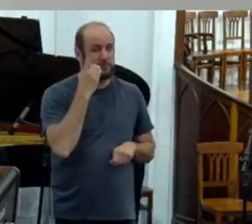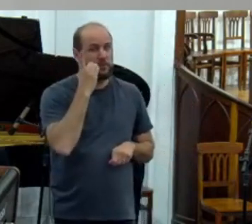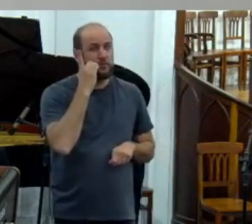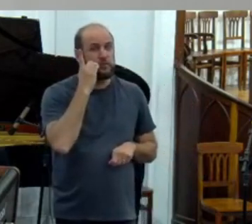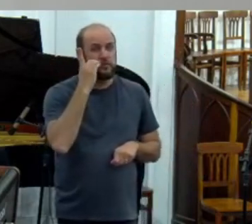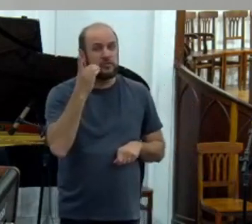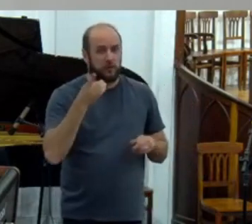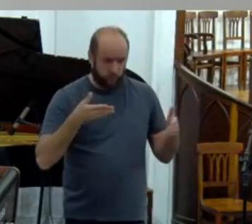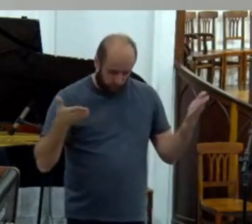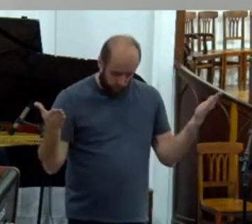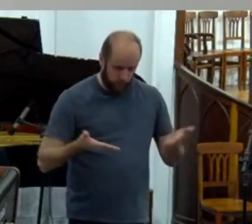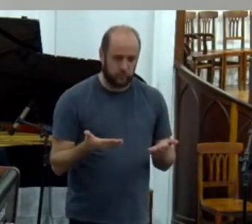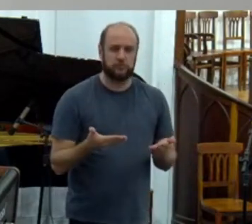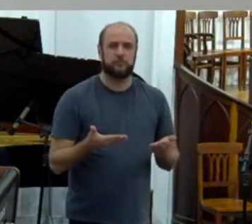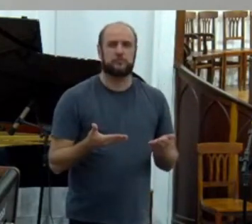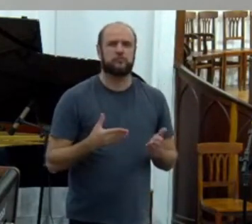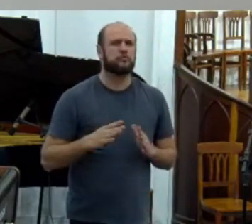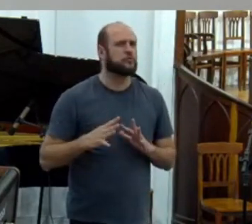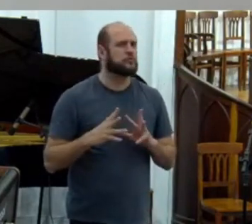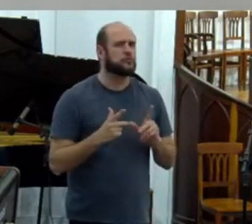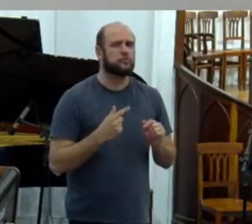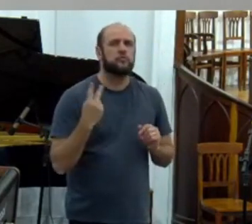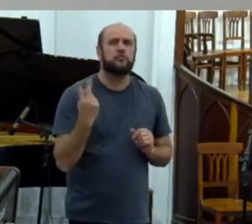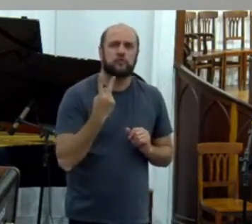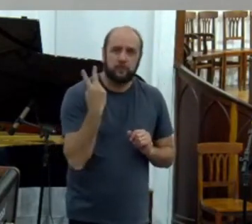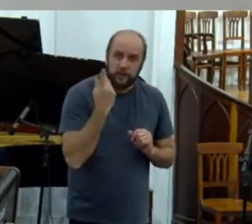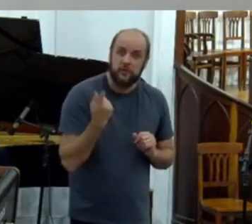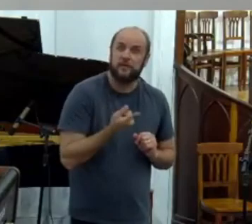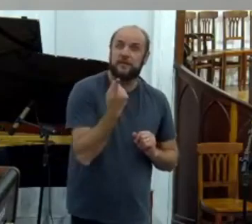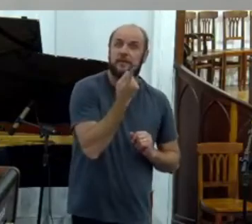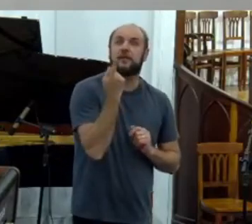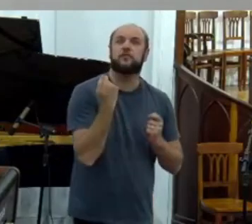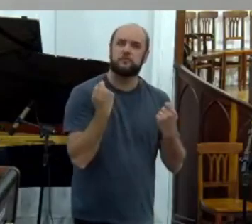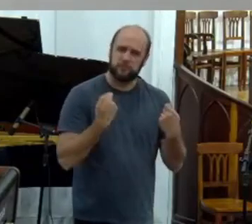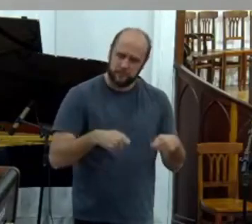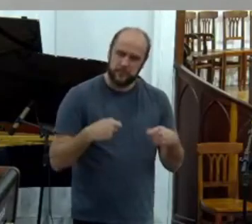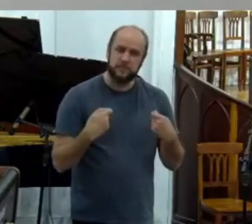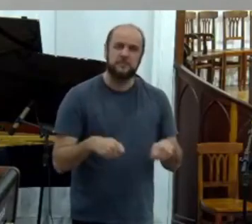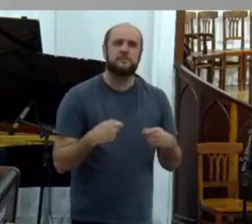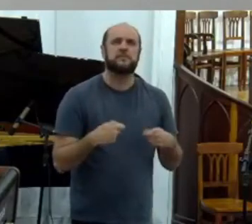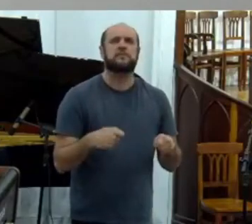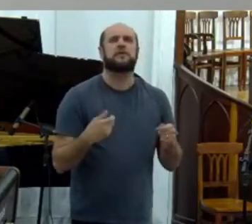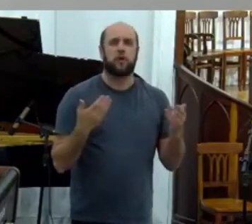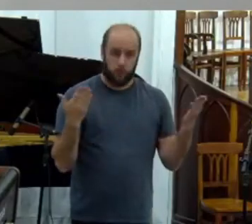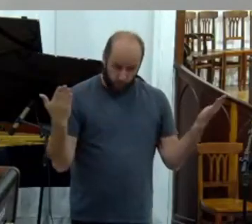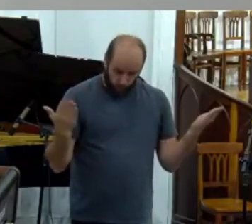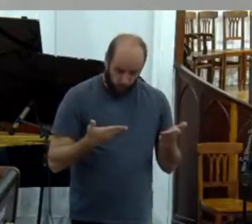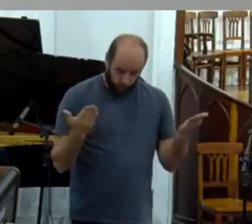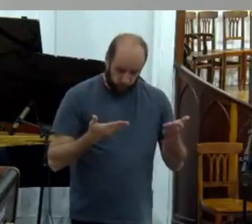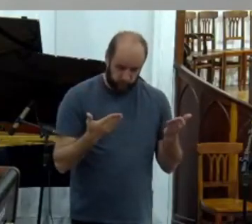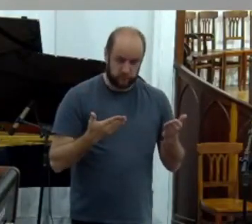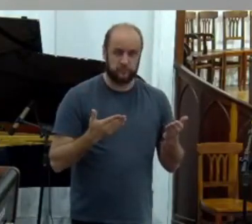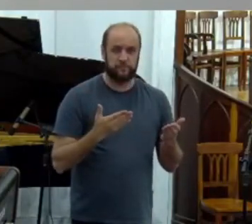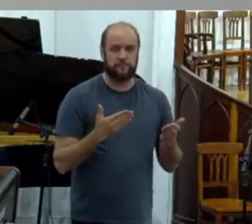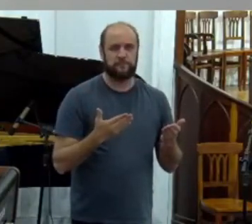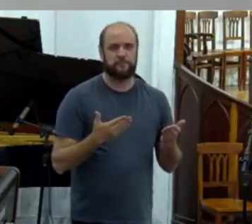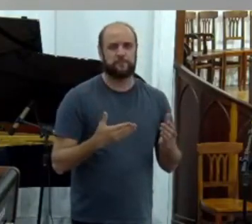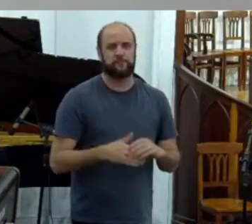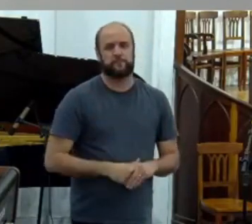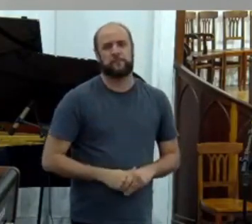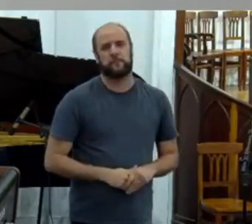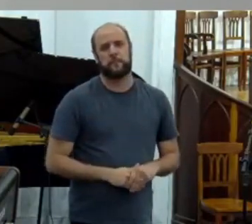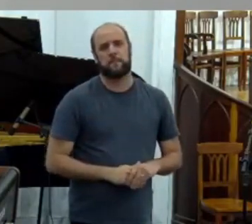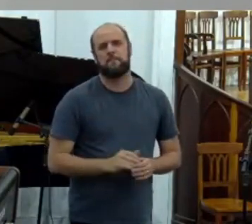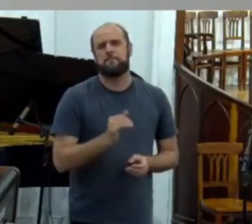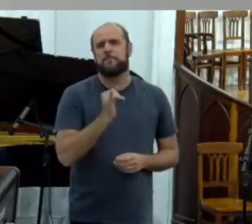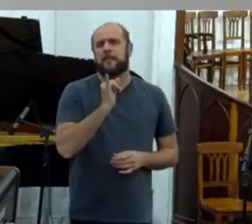chamado hoje. E tudo aquilo que tem valor eterno tem que ser resolvido hoje. Se existe